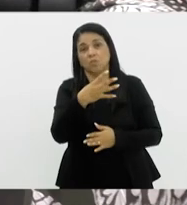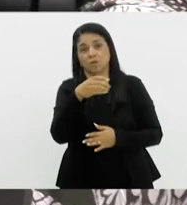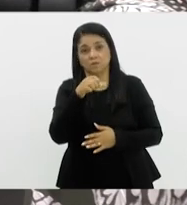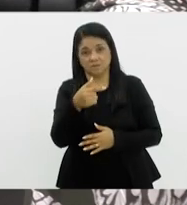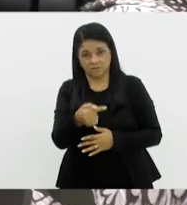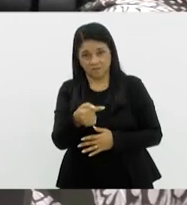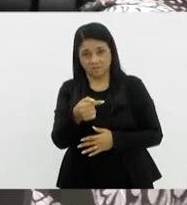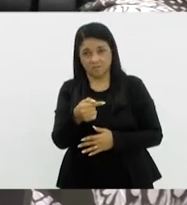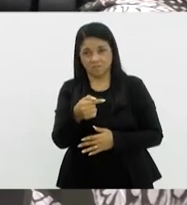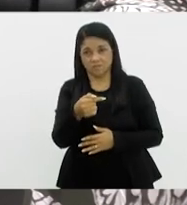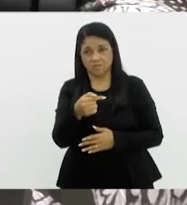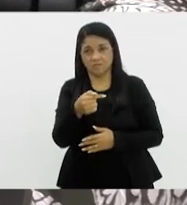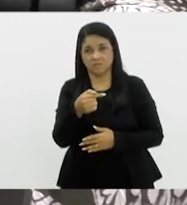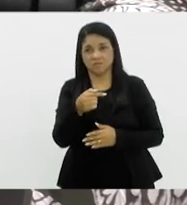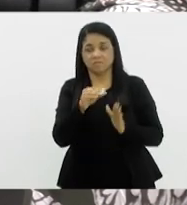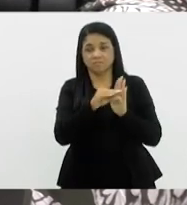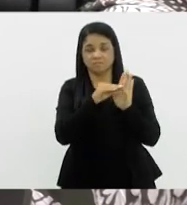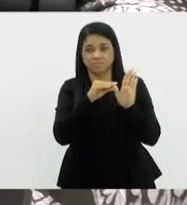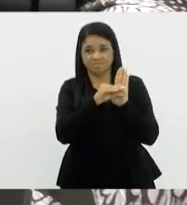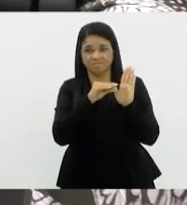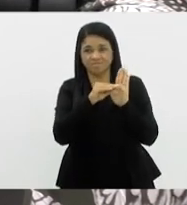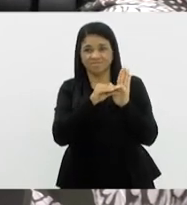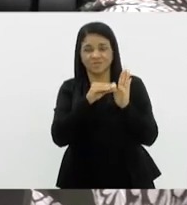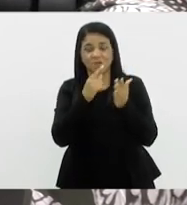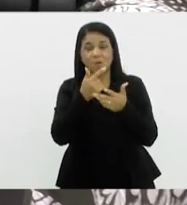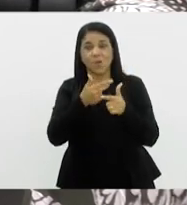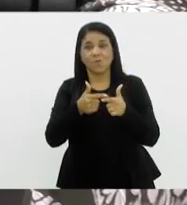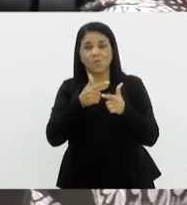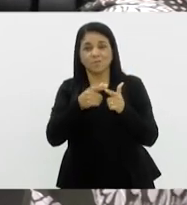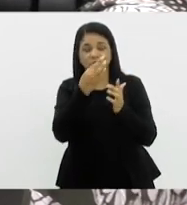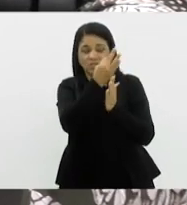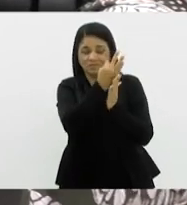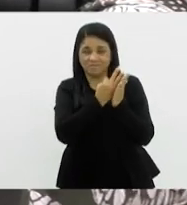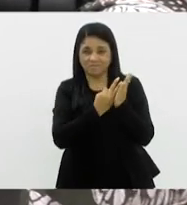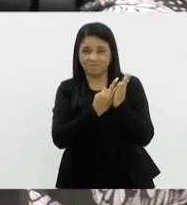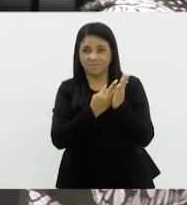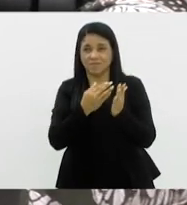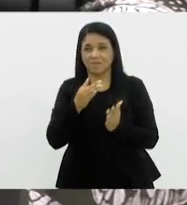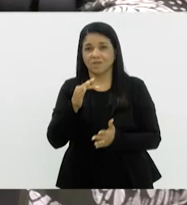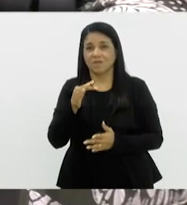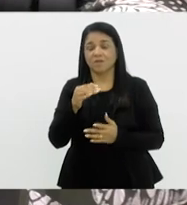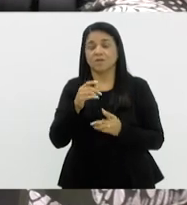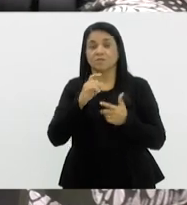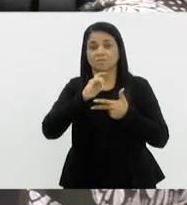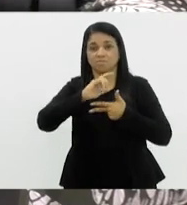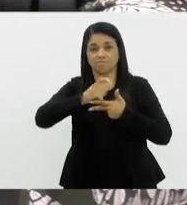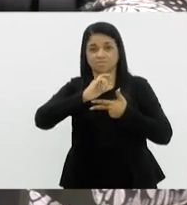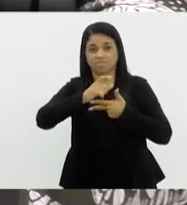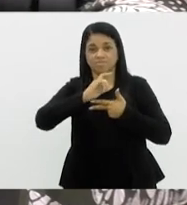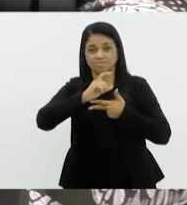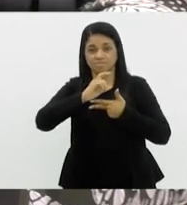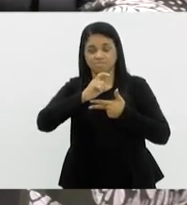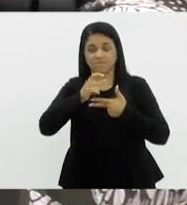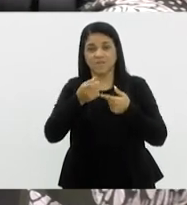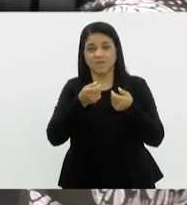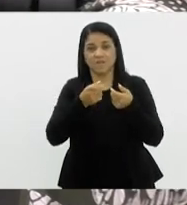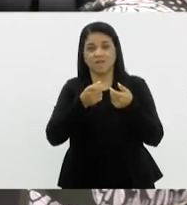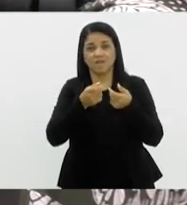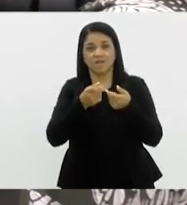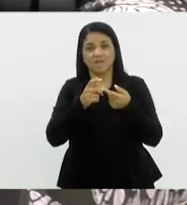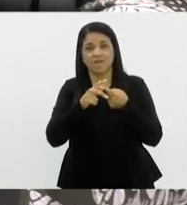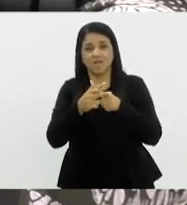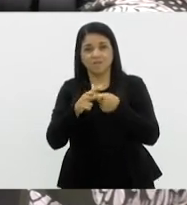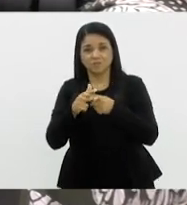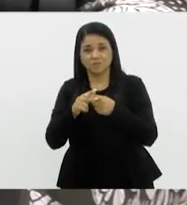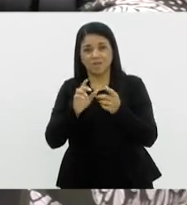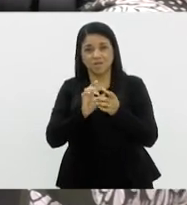Porque eu entendo que tem um problema de redação. É, fica o Poder Executivo a reajustar. É um projeto autorizativo.